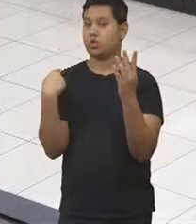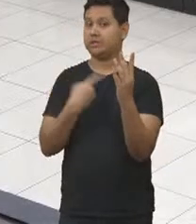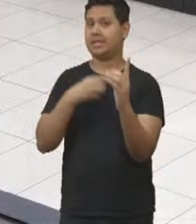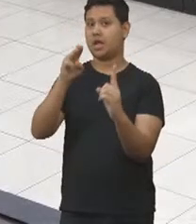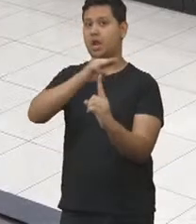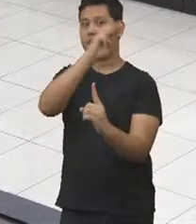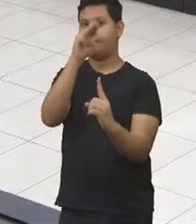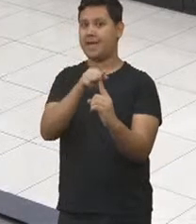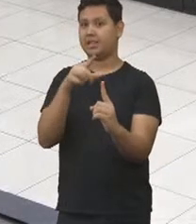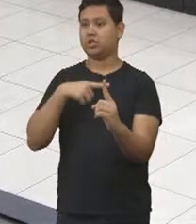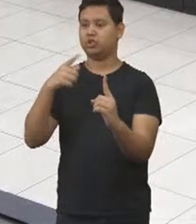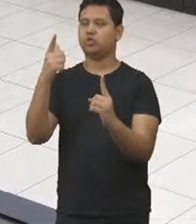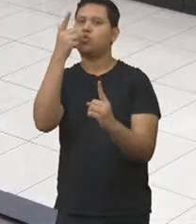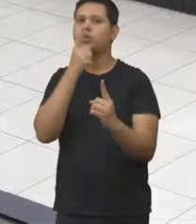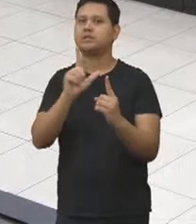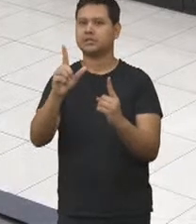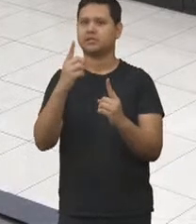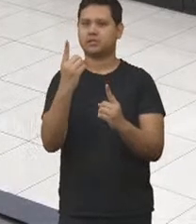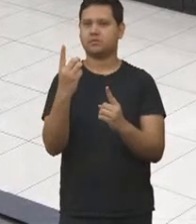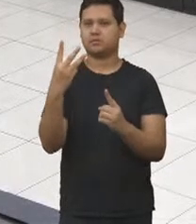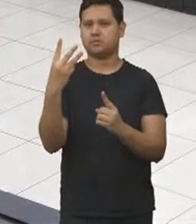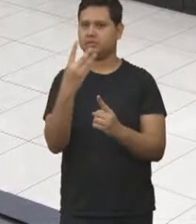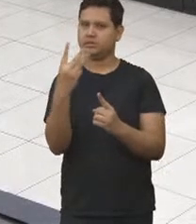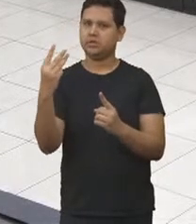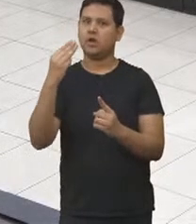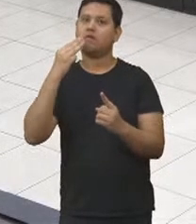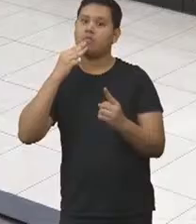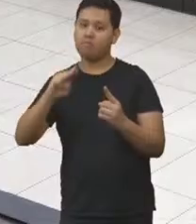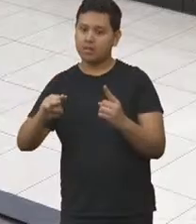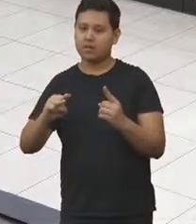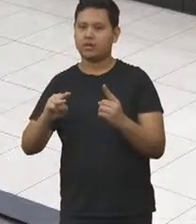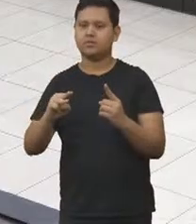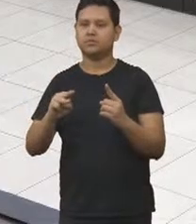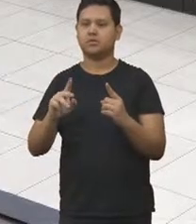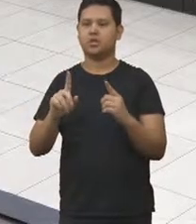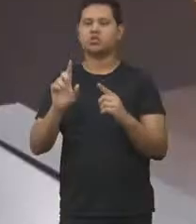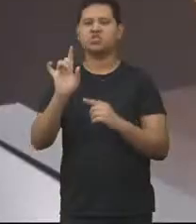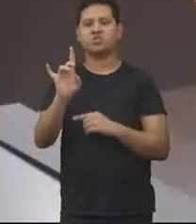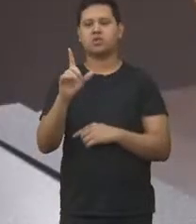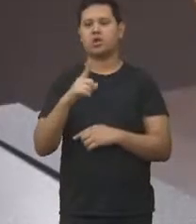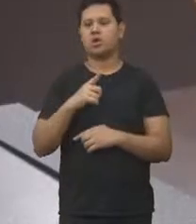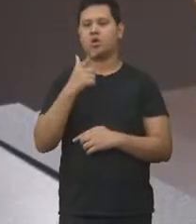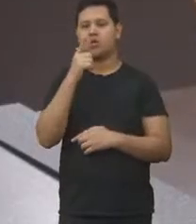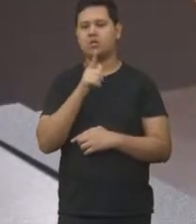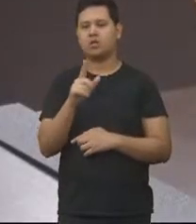de 133 milhões e um realizado de 27 milhões, que representa